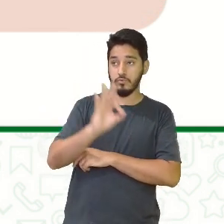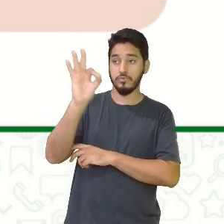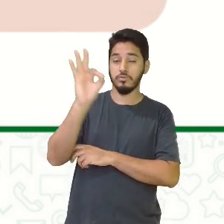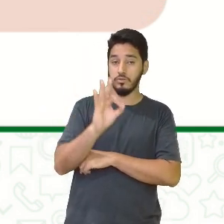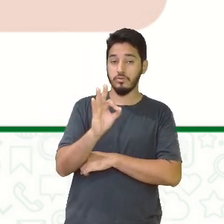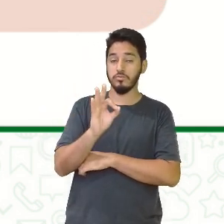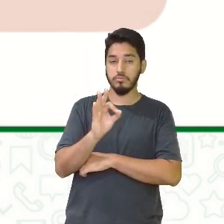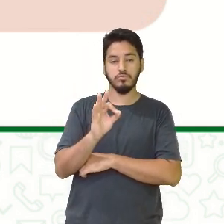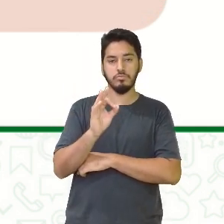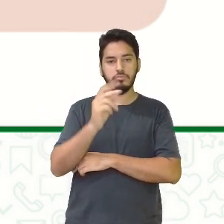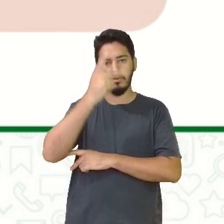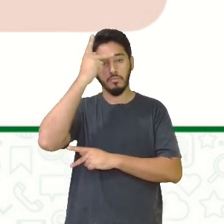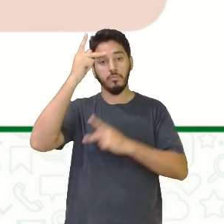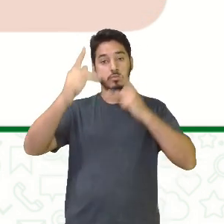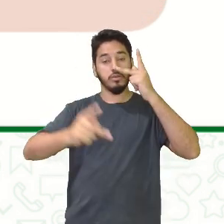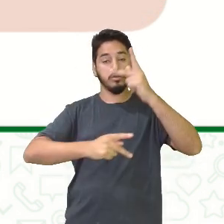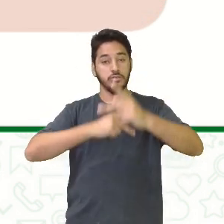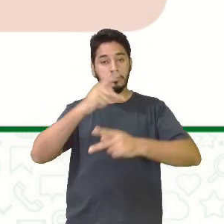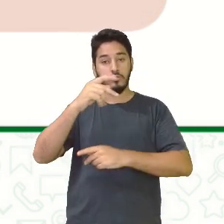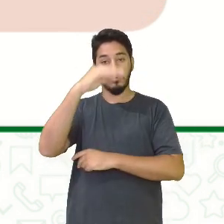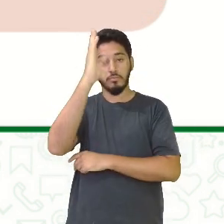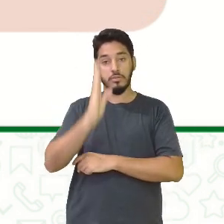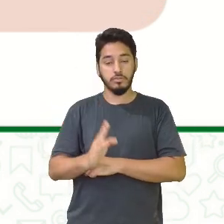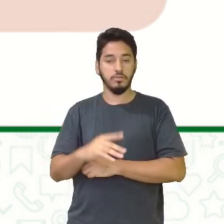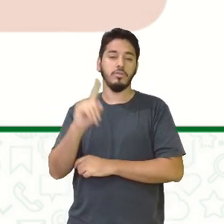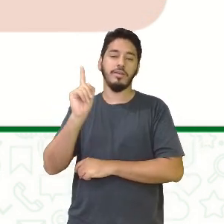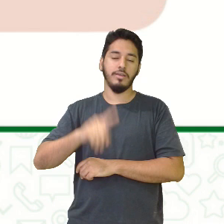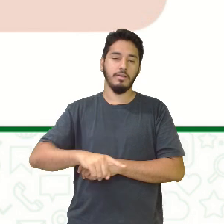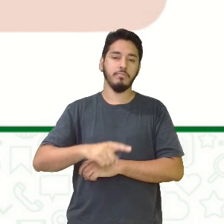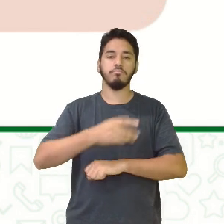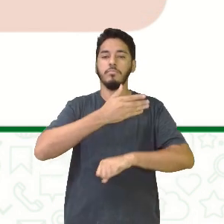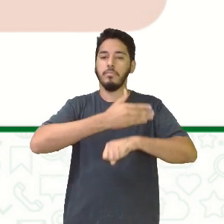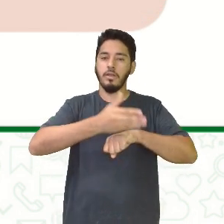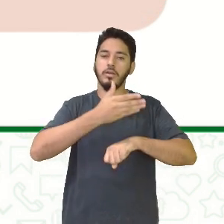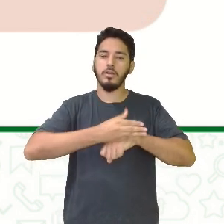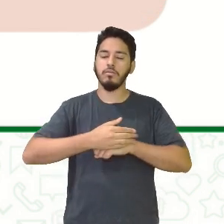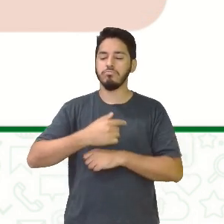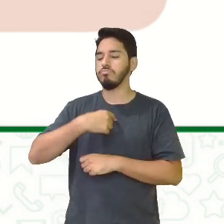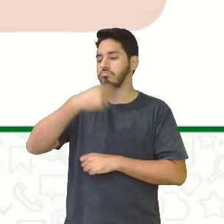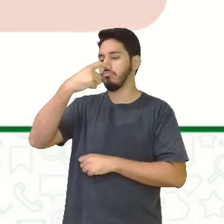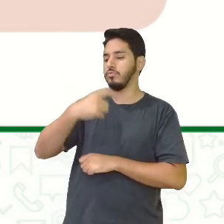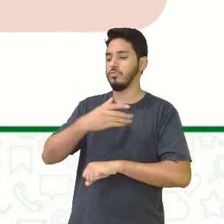42,7% da população brasileira vai ali se autodeclarar branca, né?